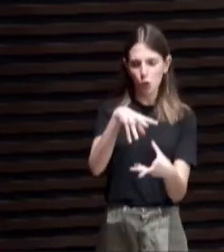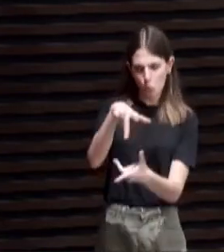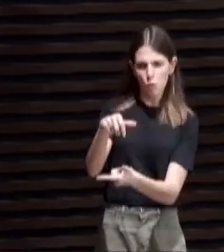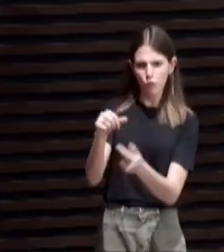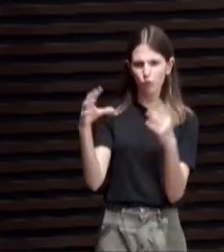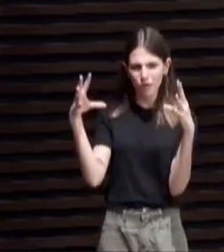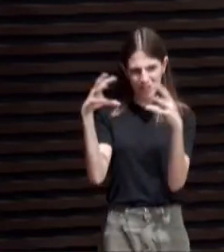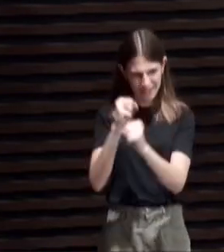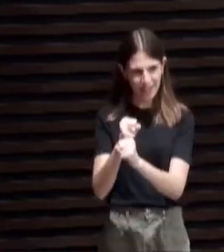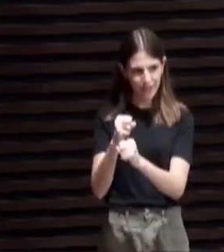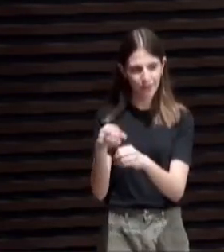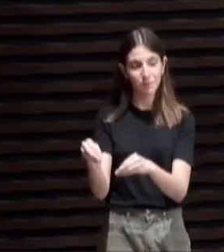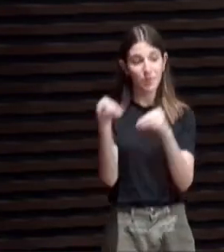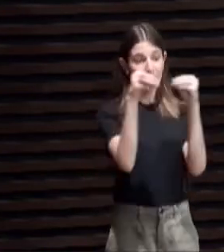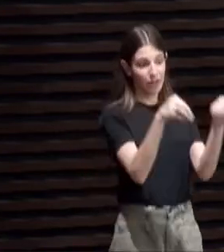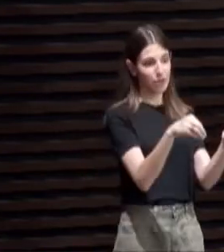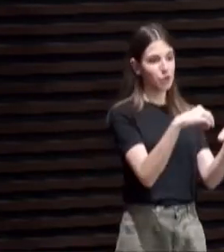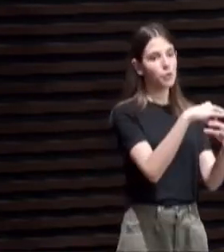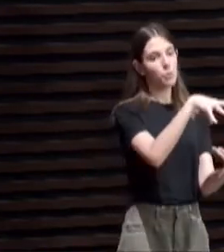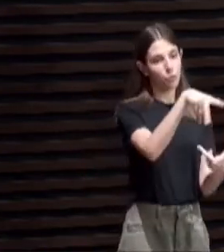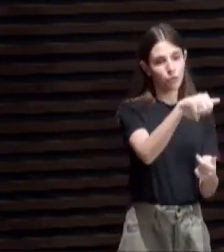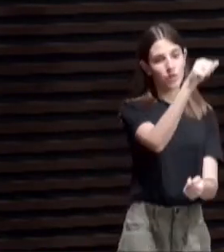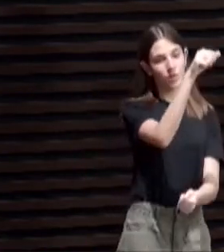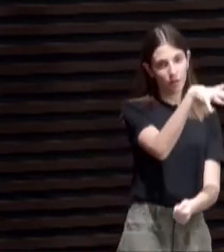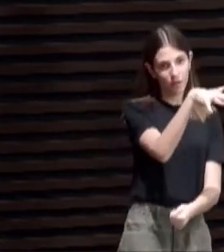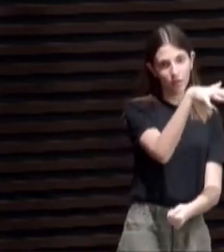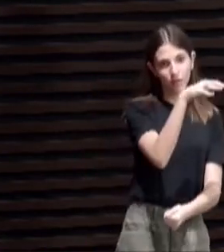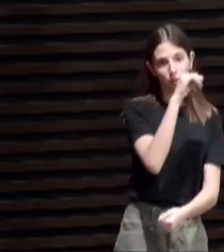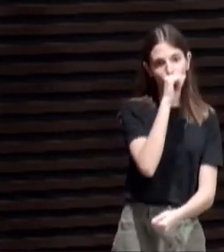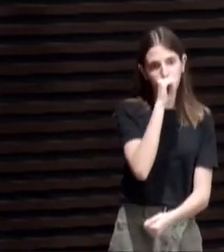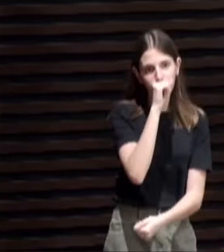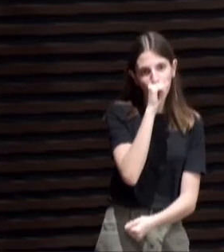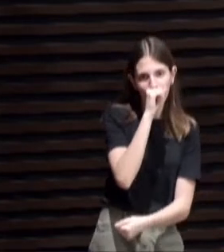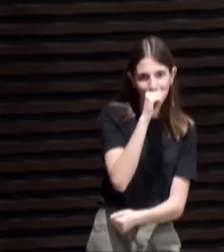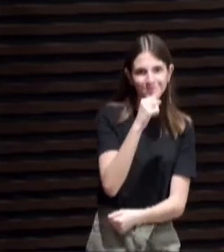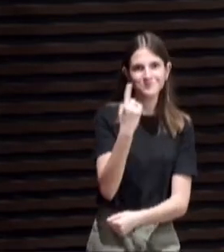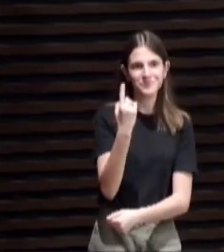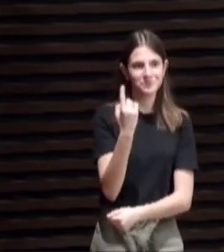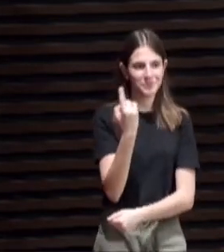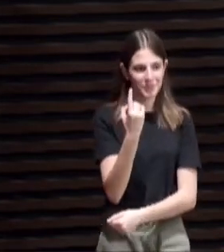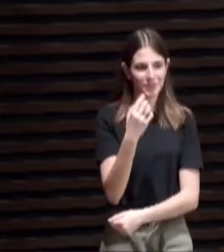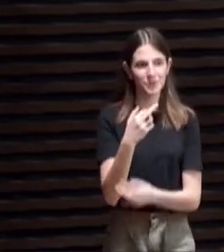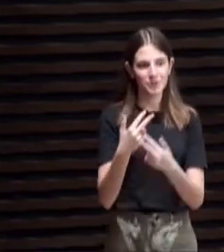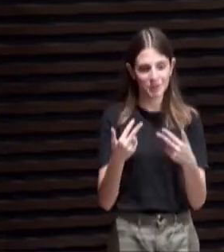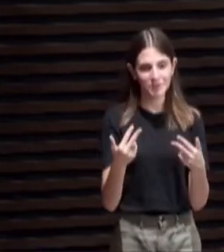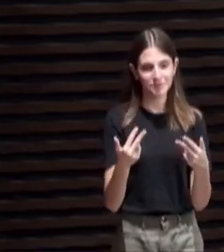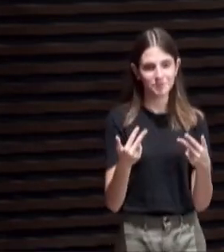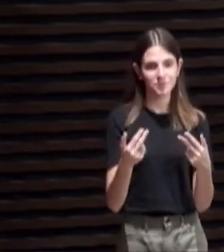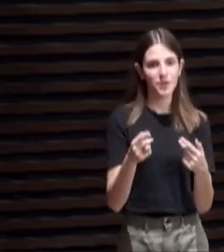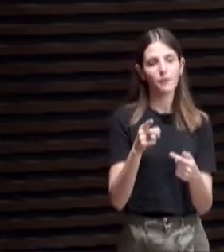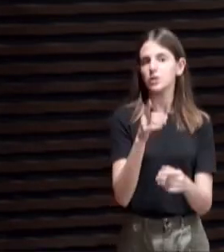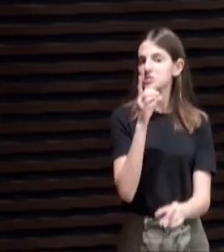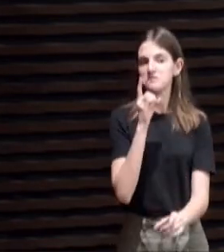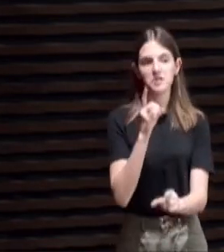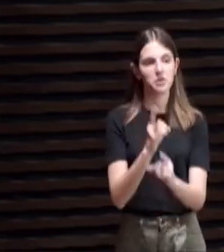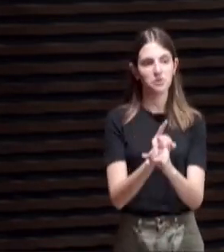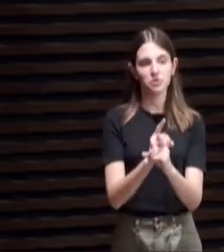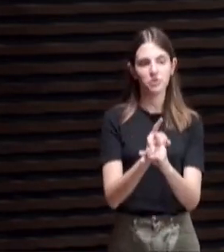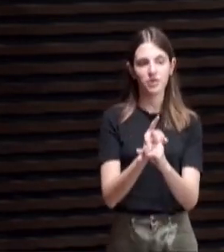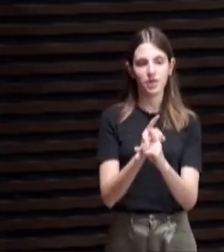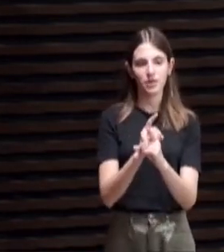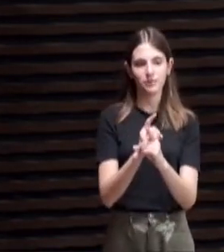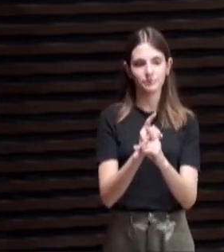Só que falta uma coisa. que você não vai encontrar no fundo da caverna de